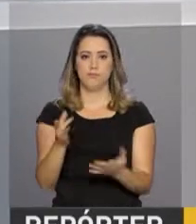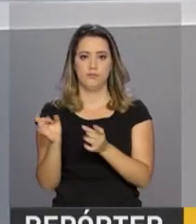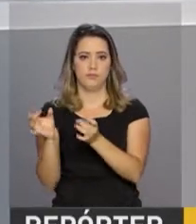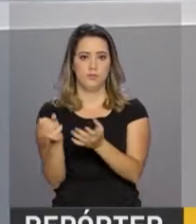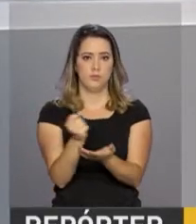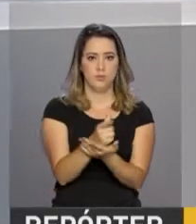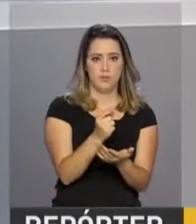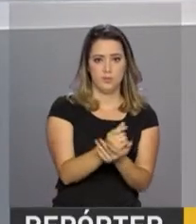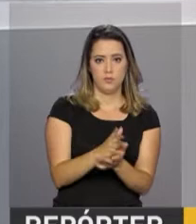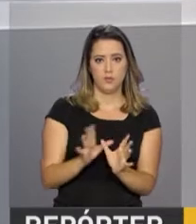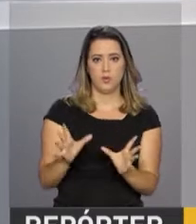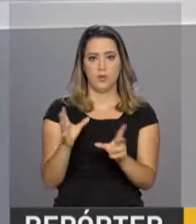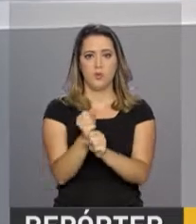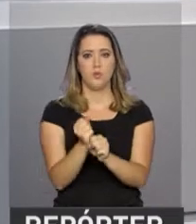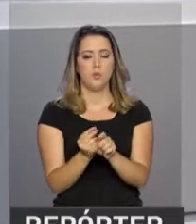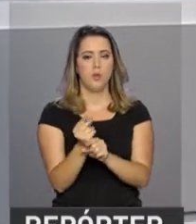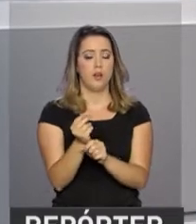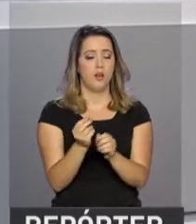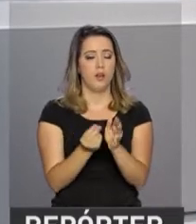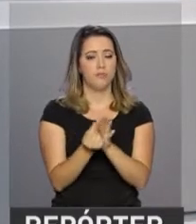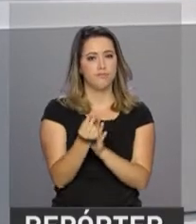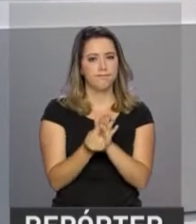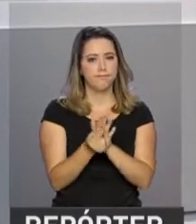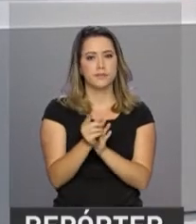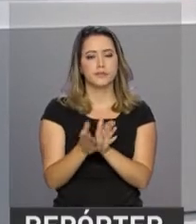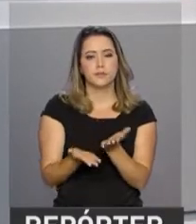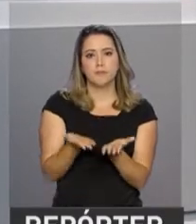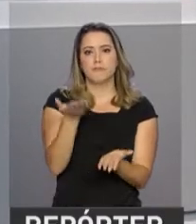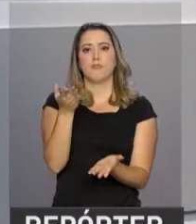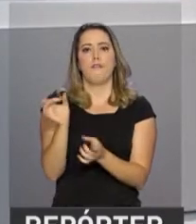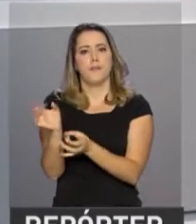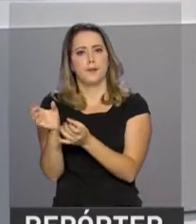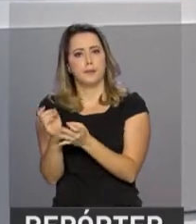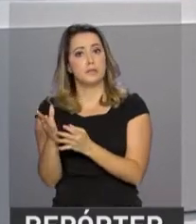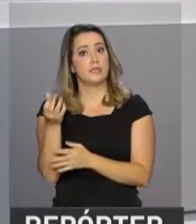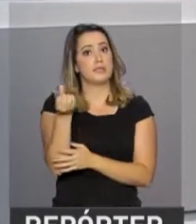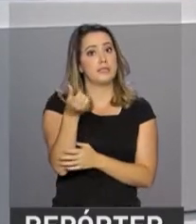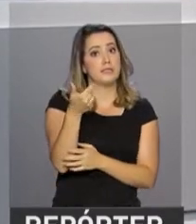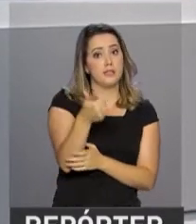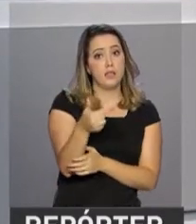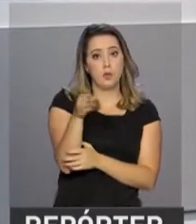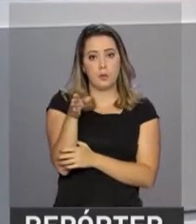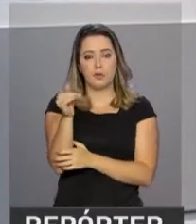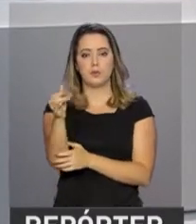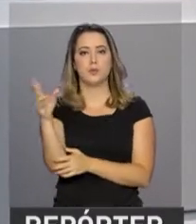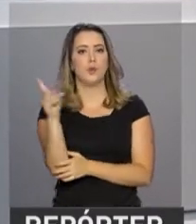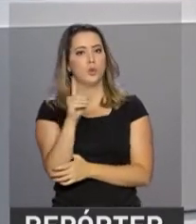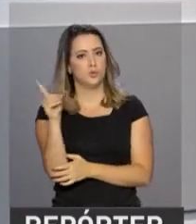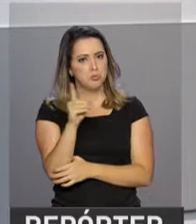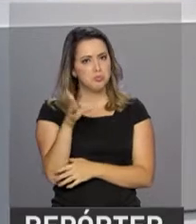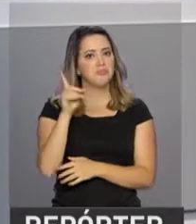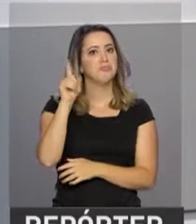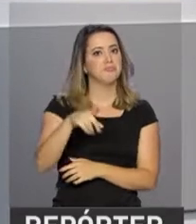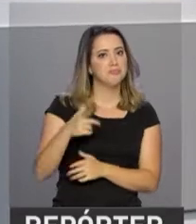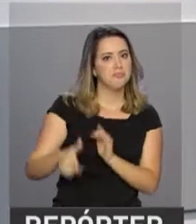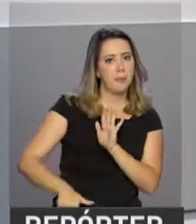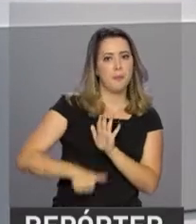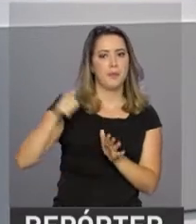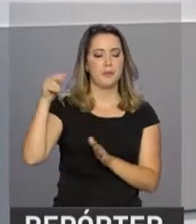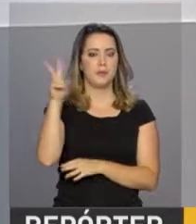no acumulado do ano a balança registrou um superávit de 62 bilhões de dólares uma marca inédita